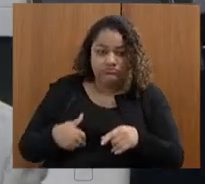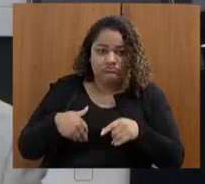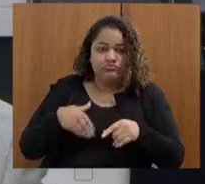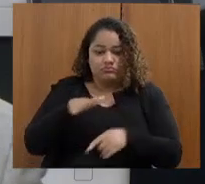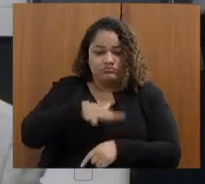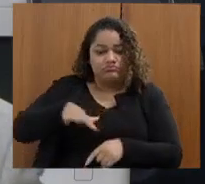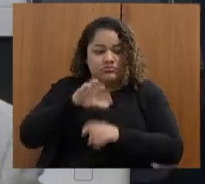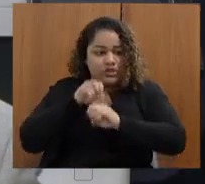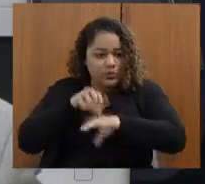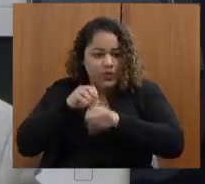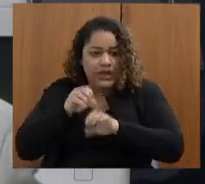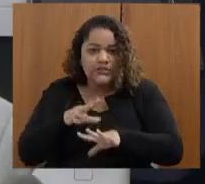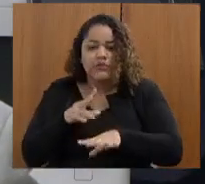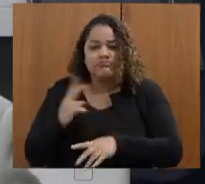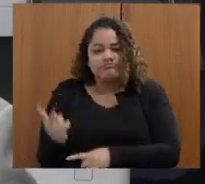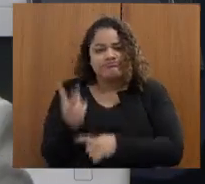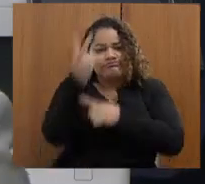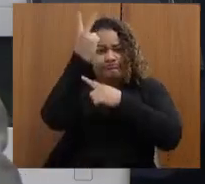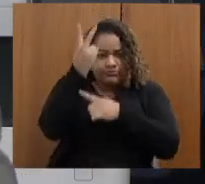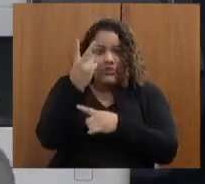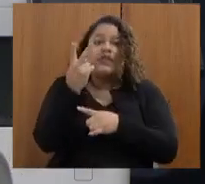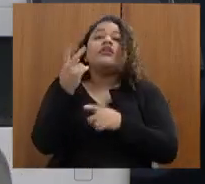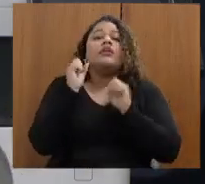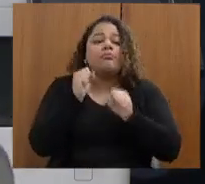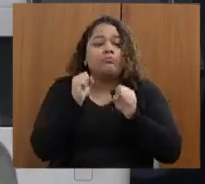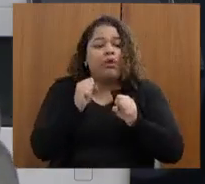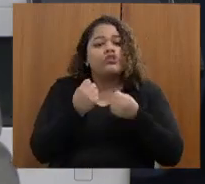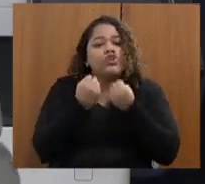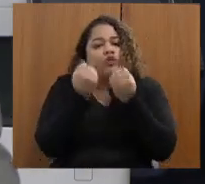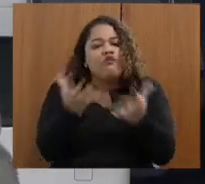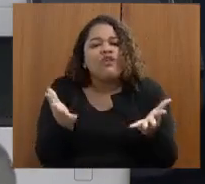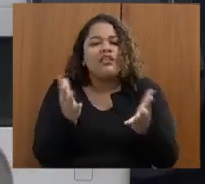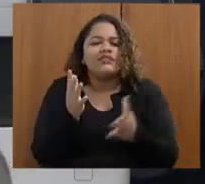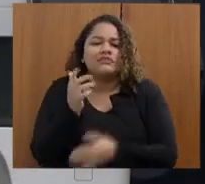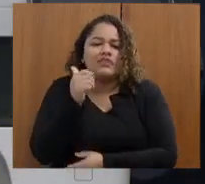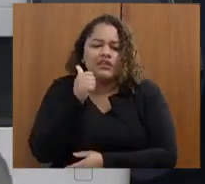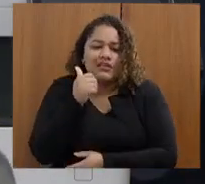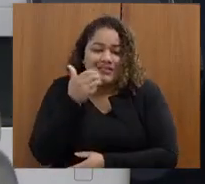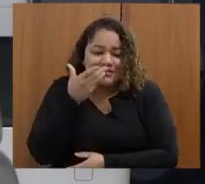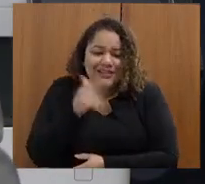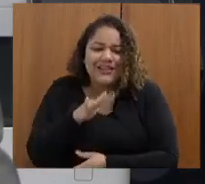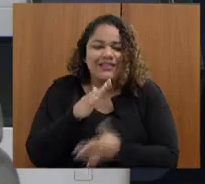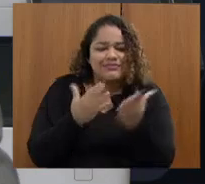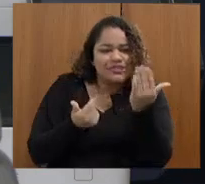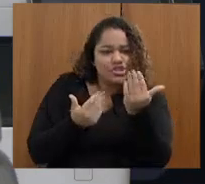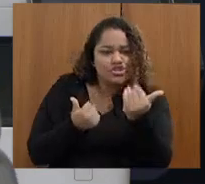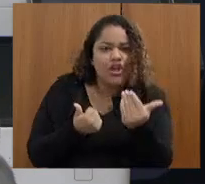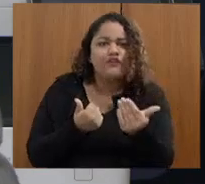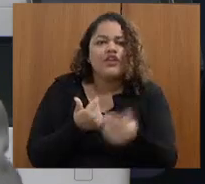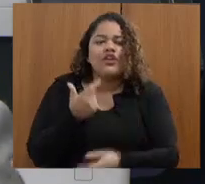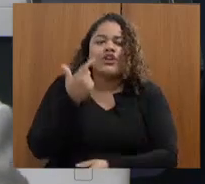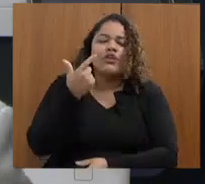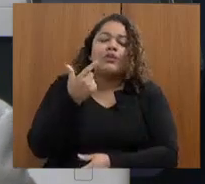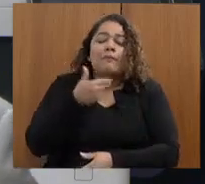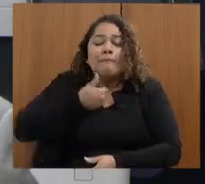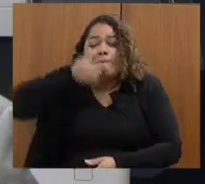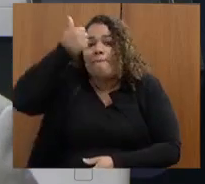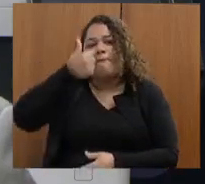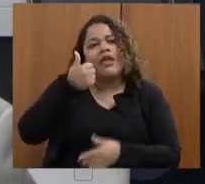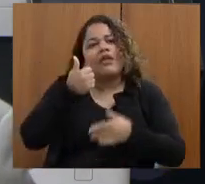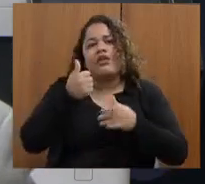possa oferecer para as nossas crianças e jovens o melhor ensino possível nós temos muito que